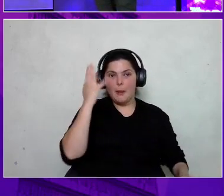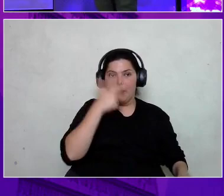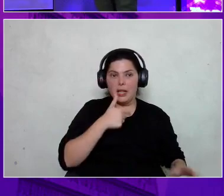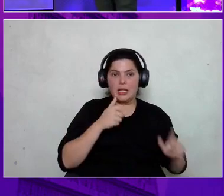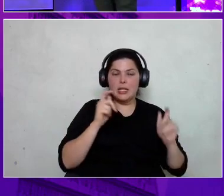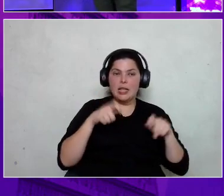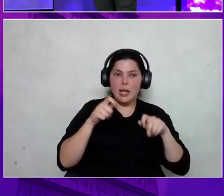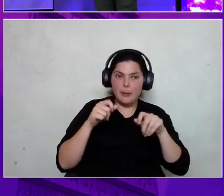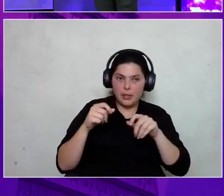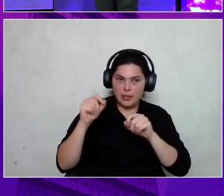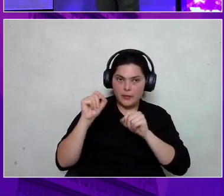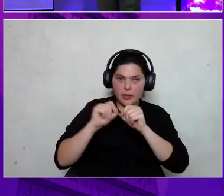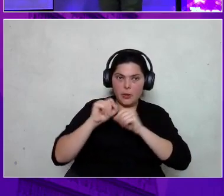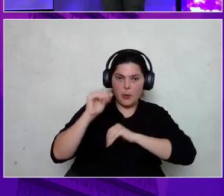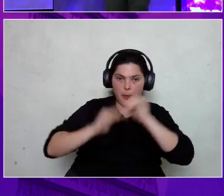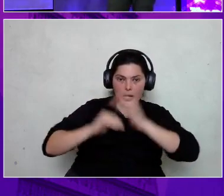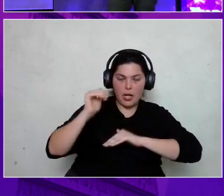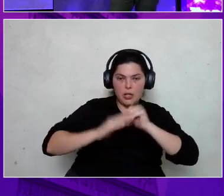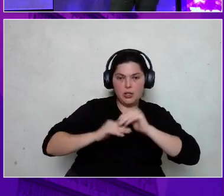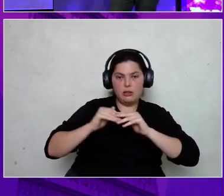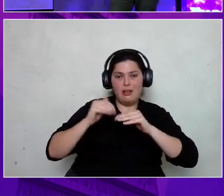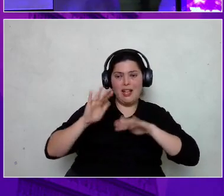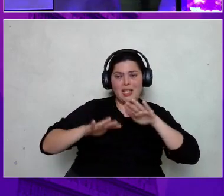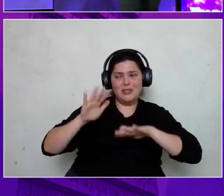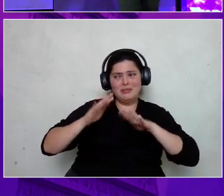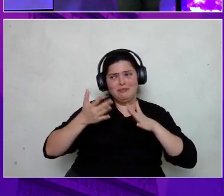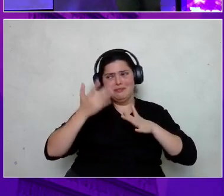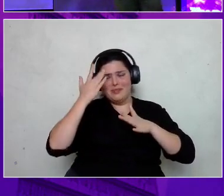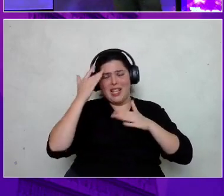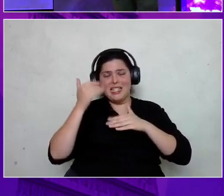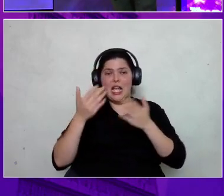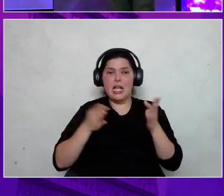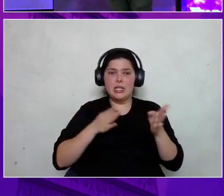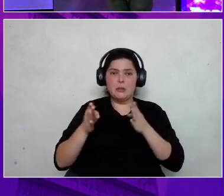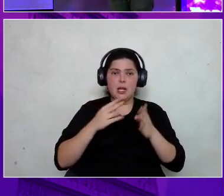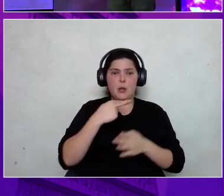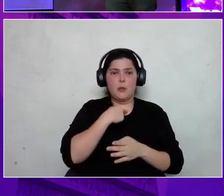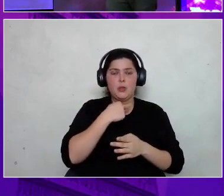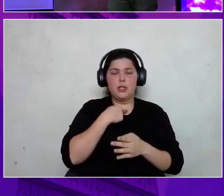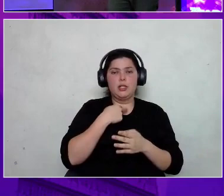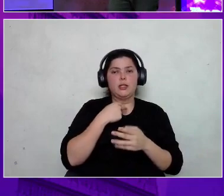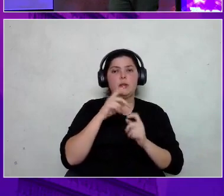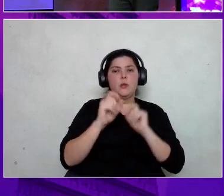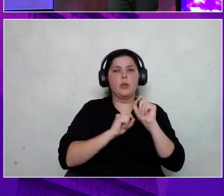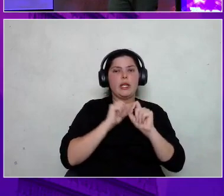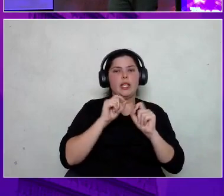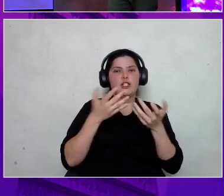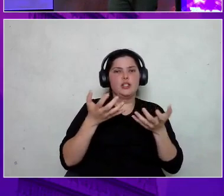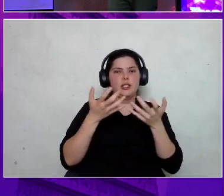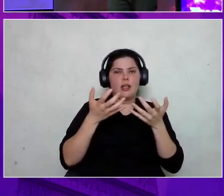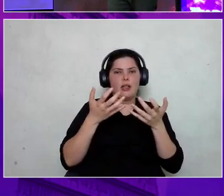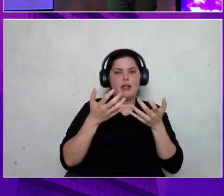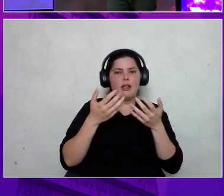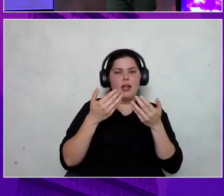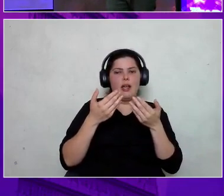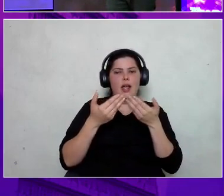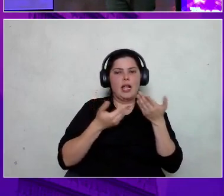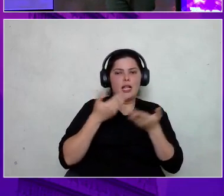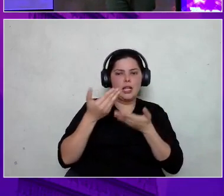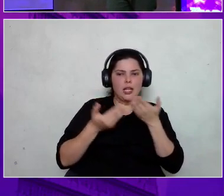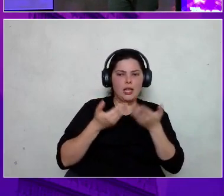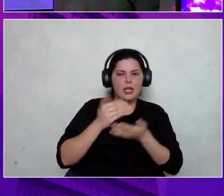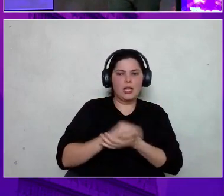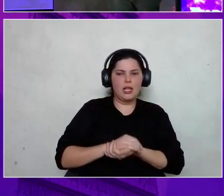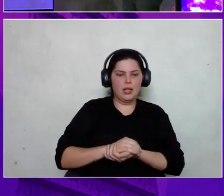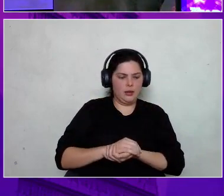como supérfluo, mas a acessibilidade não deveria. E às vezes a gente prefere trabalhar com a beleza